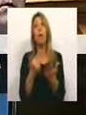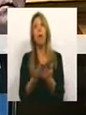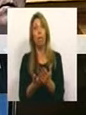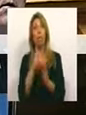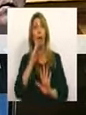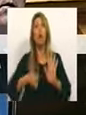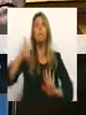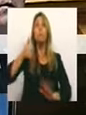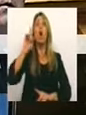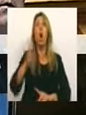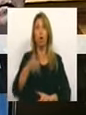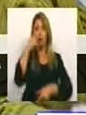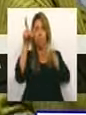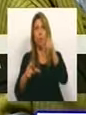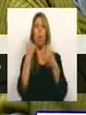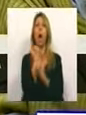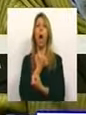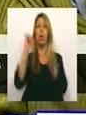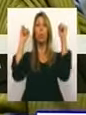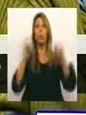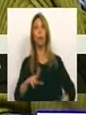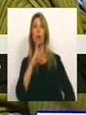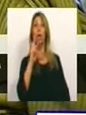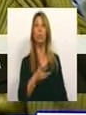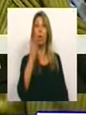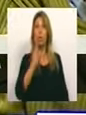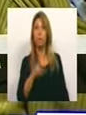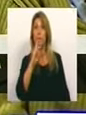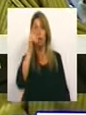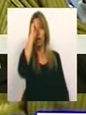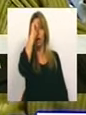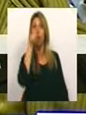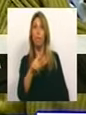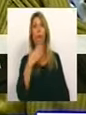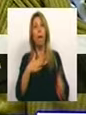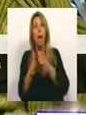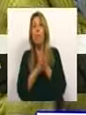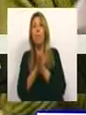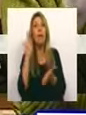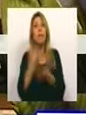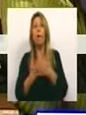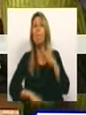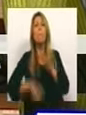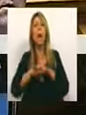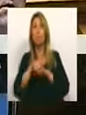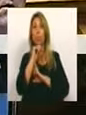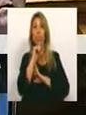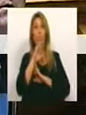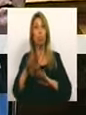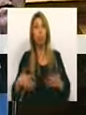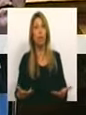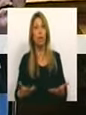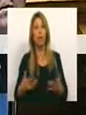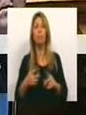pessoa, cuja resposta deve ser respeitada e aproveitada até ao limite do possível. Em vez